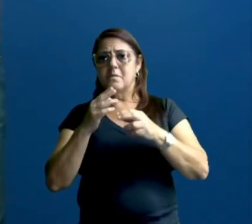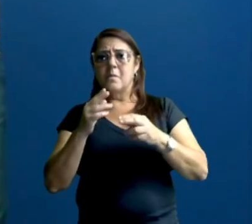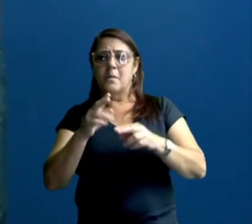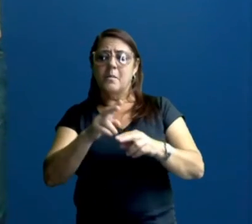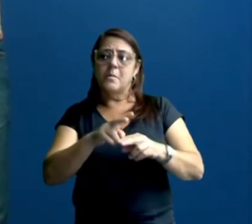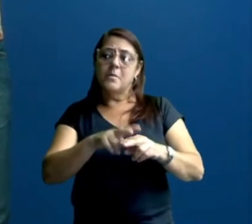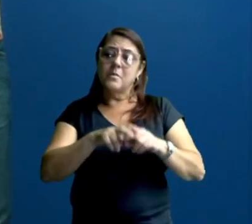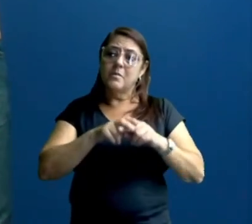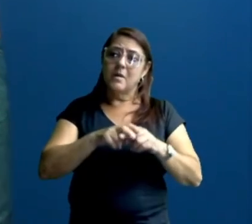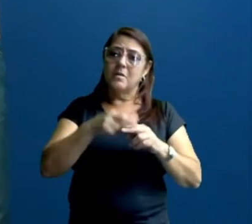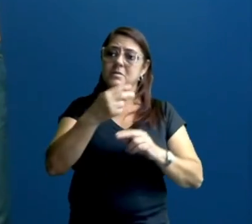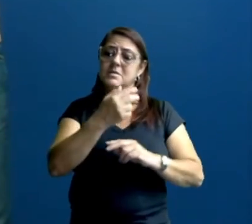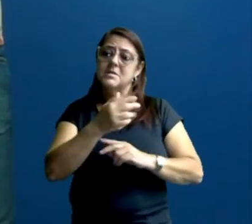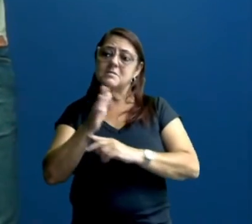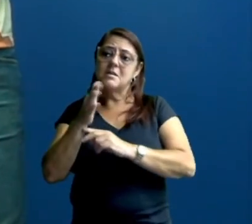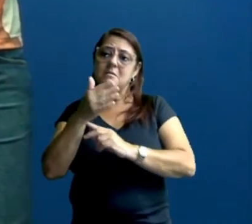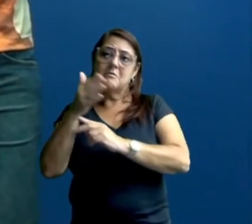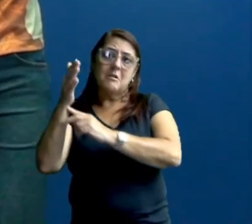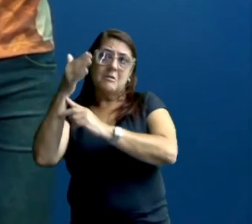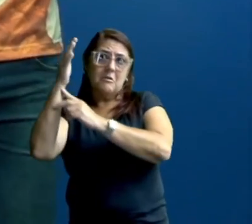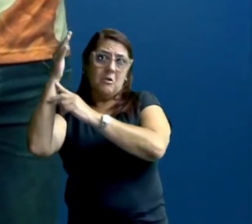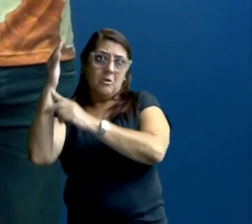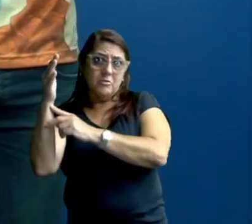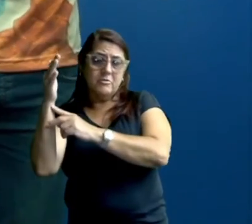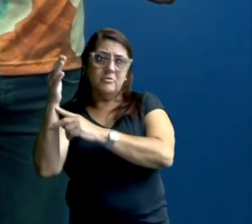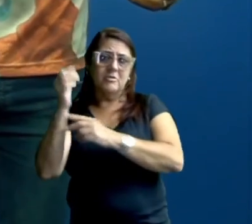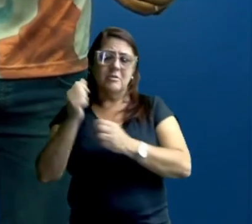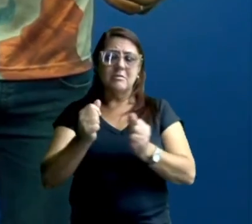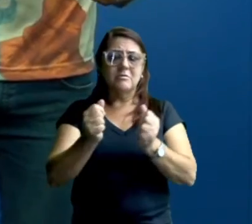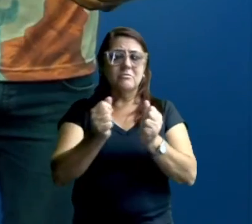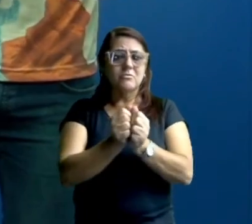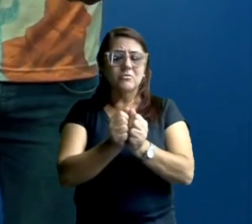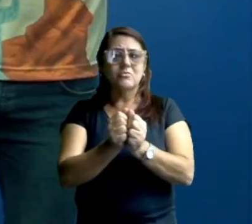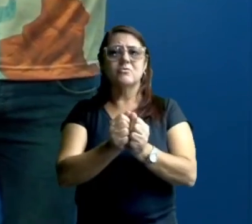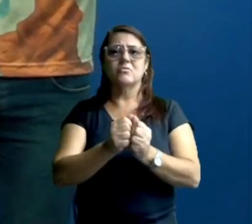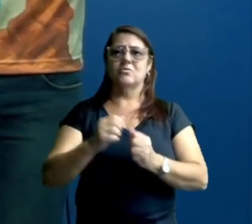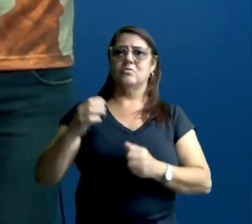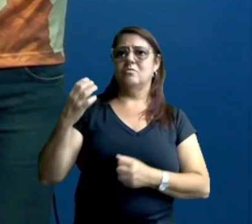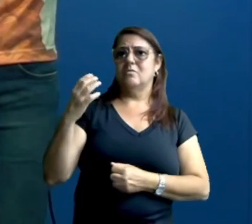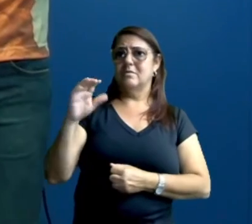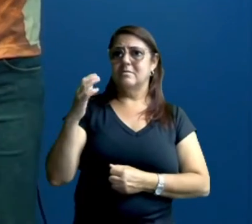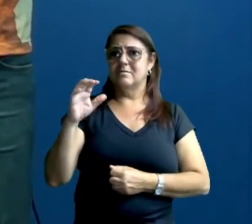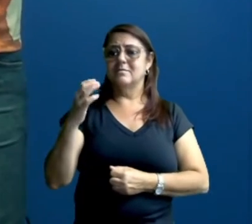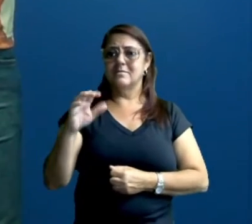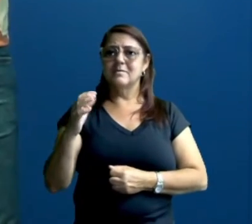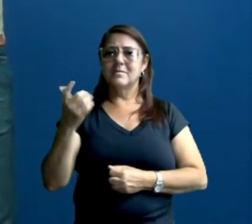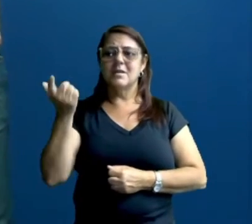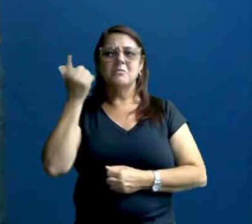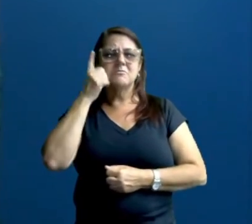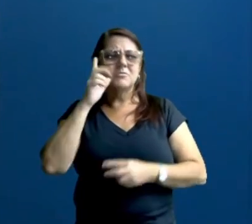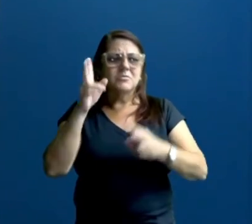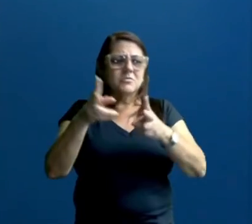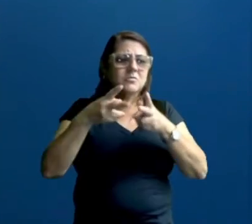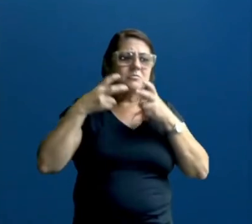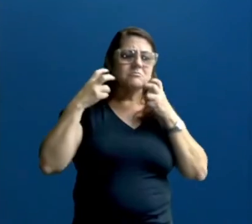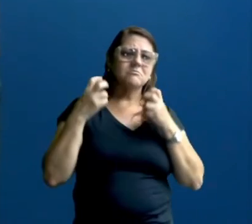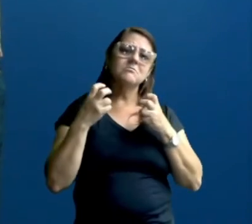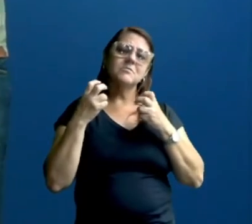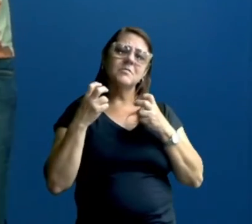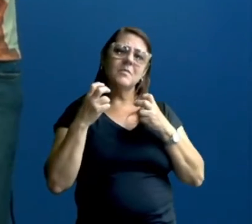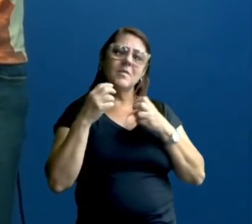de instrumentos tecnológicos que estão à disposição da ciência, a gente consegue ver que ela